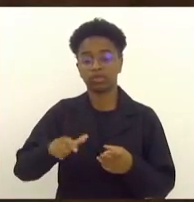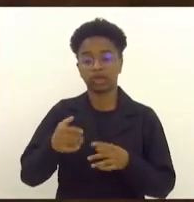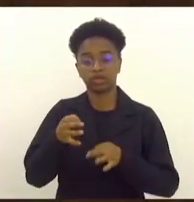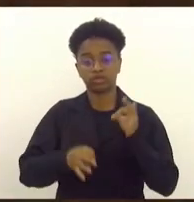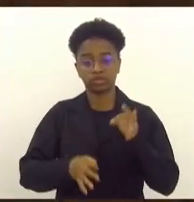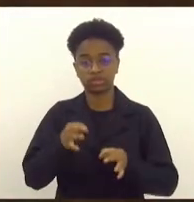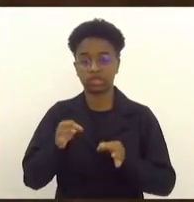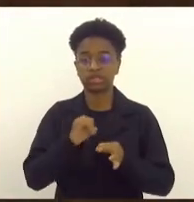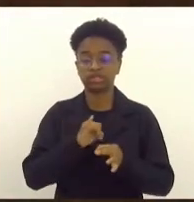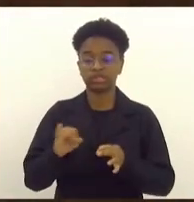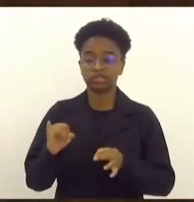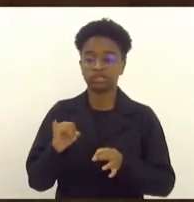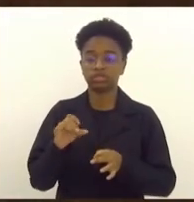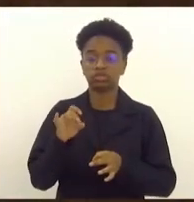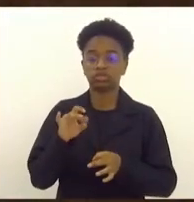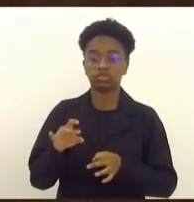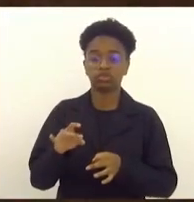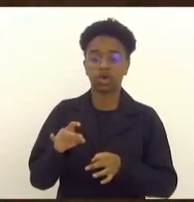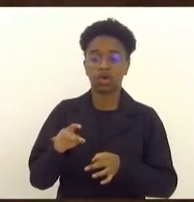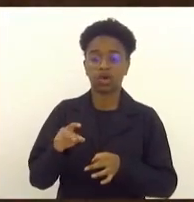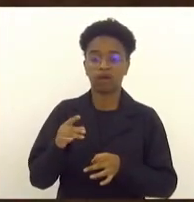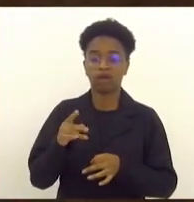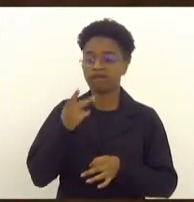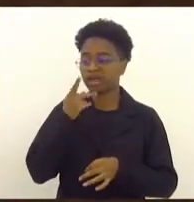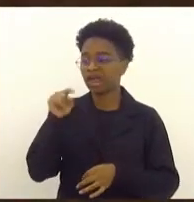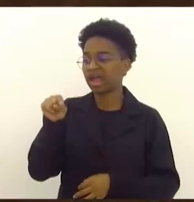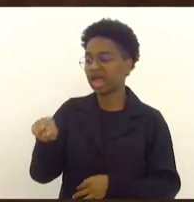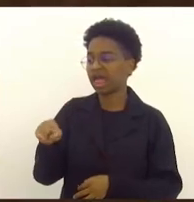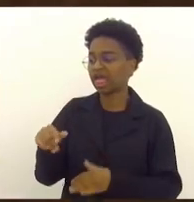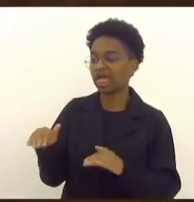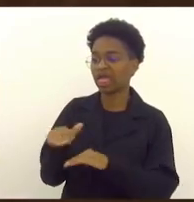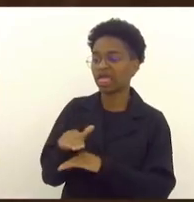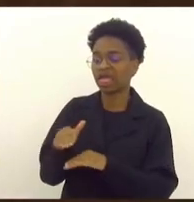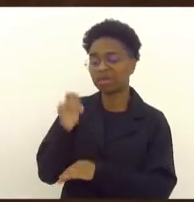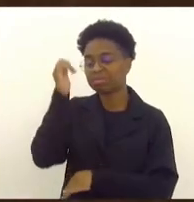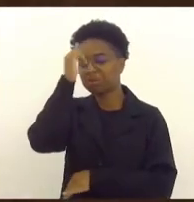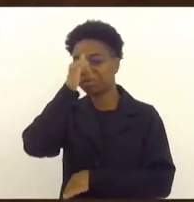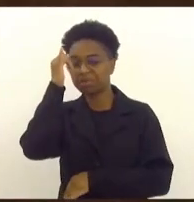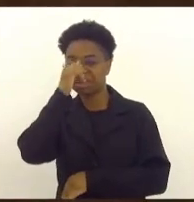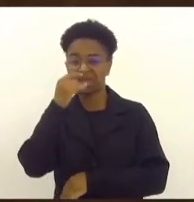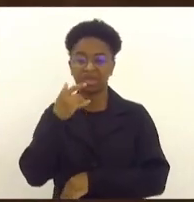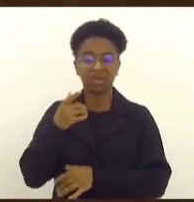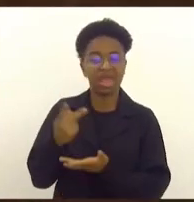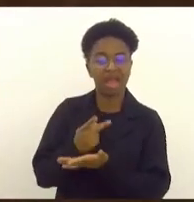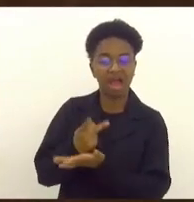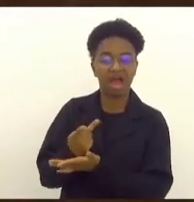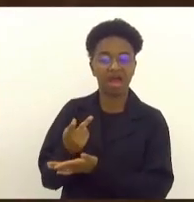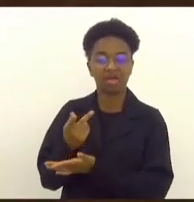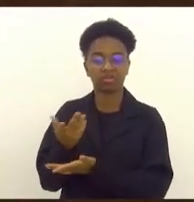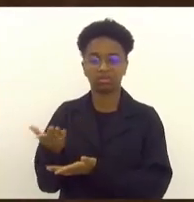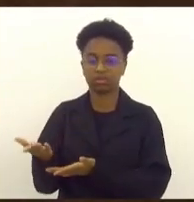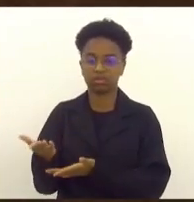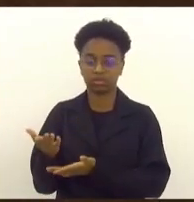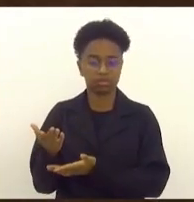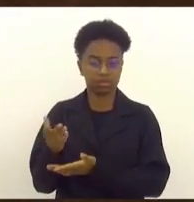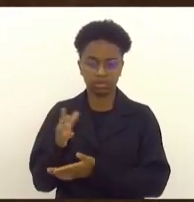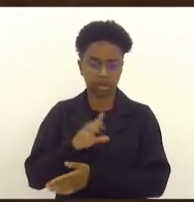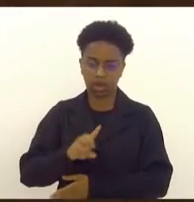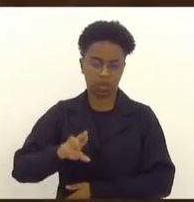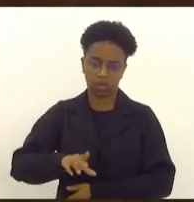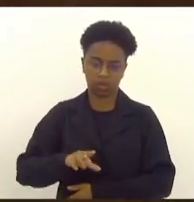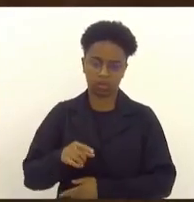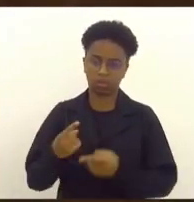apertando orelhinha de subordinada bobinho menininho tá errado isso é coisa de